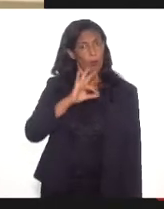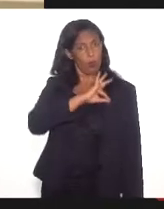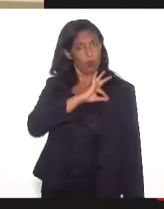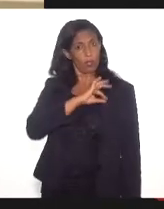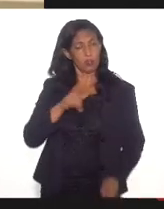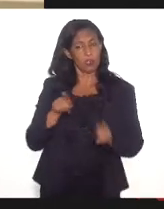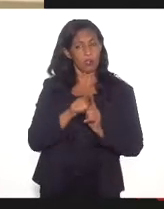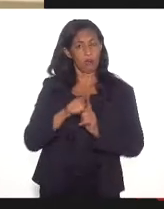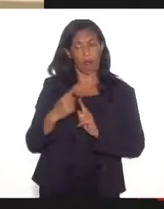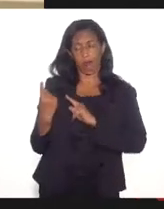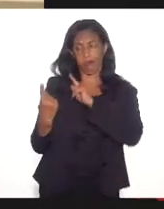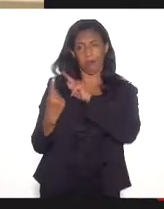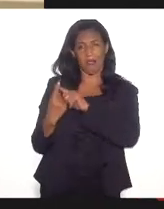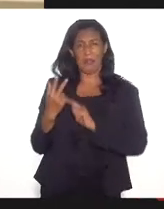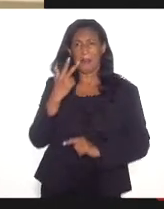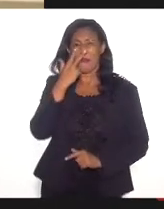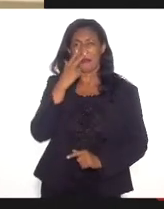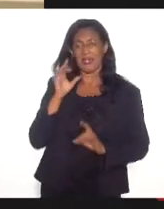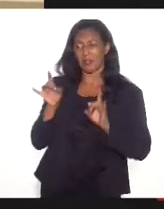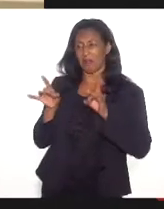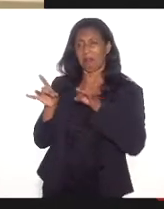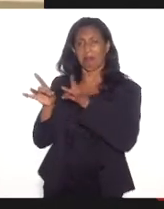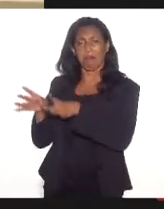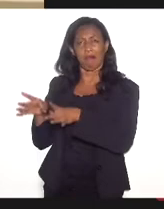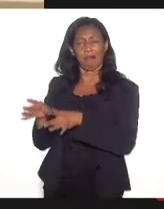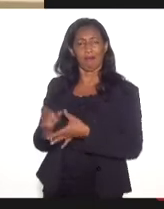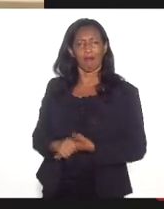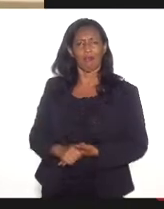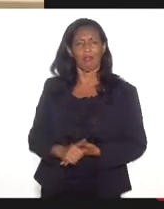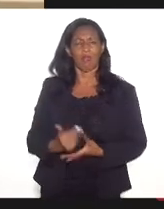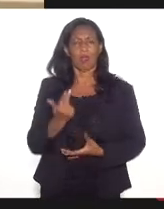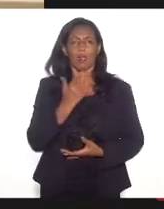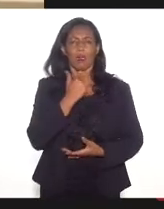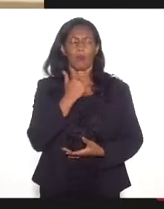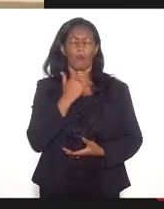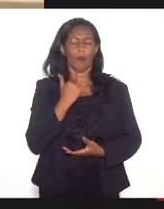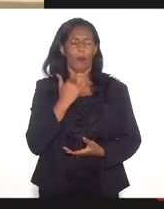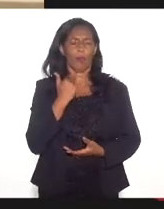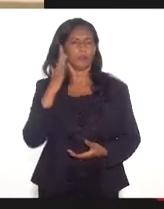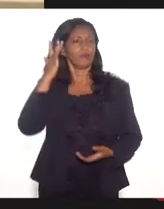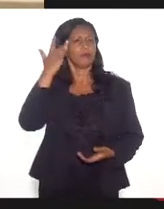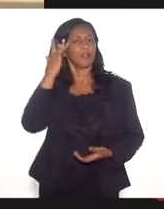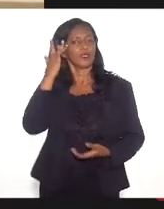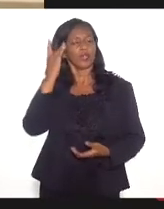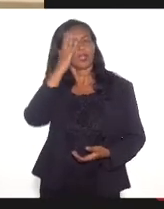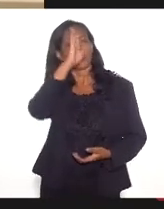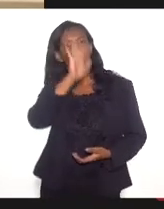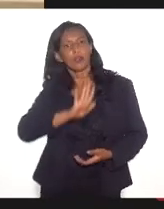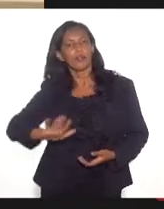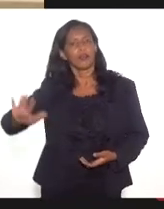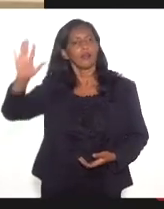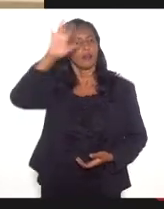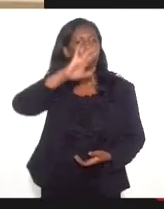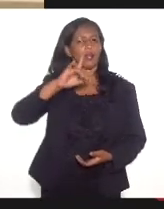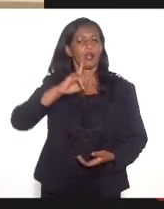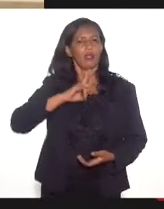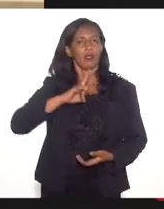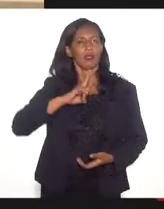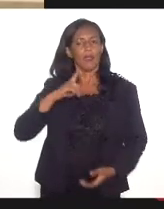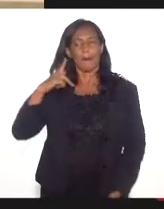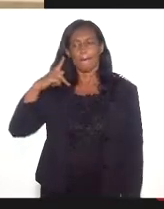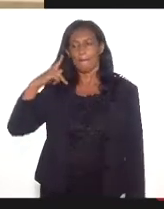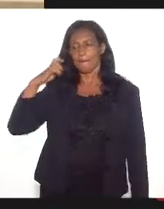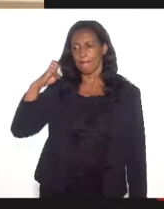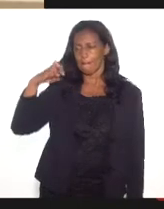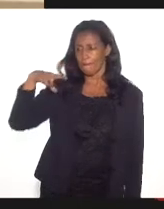descartáveis. Não é possível acharmos que no Brasil exista pena de morte e que,